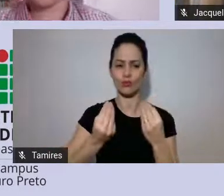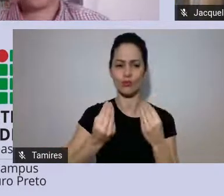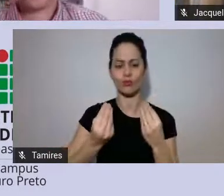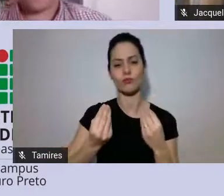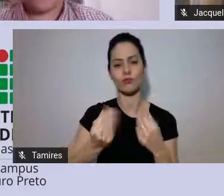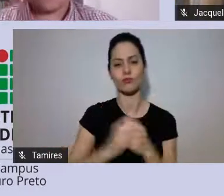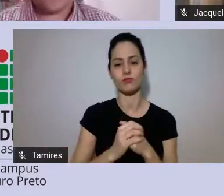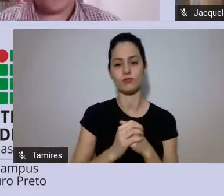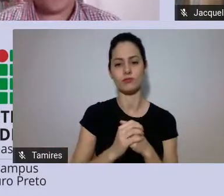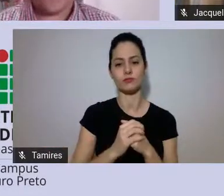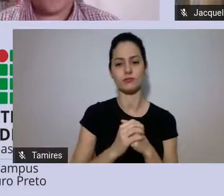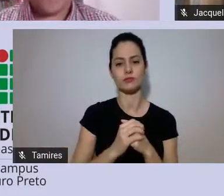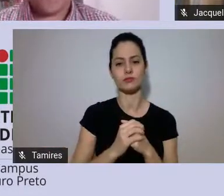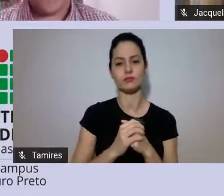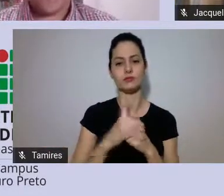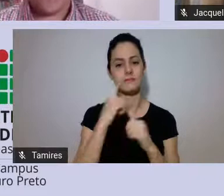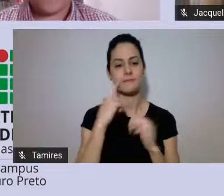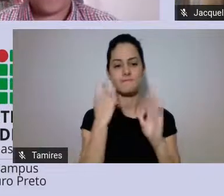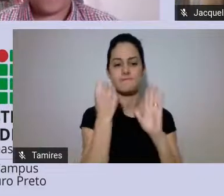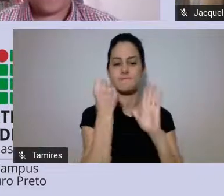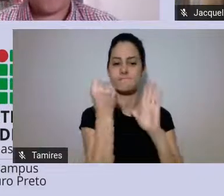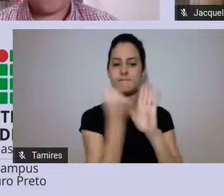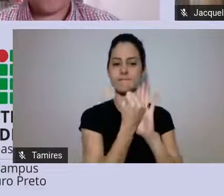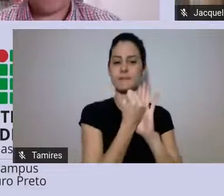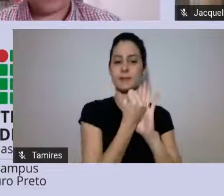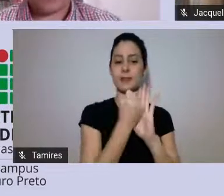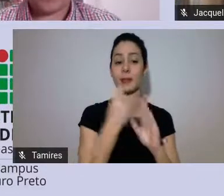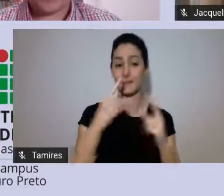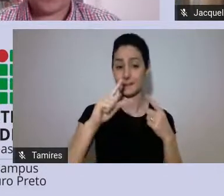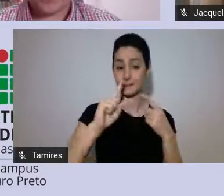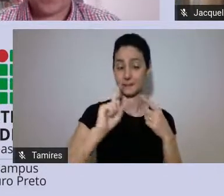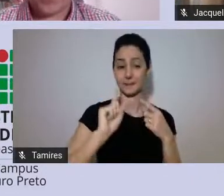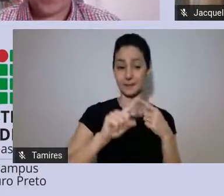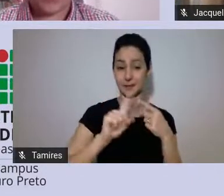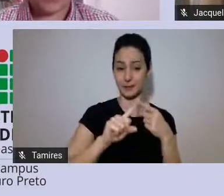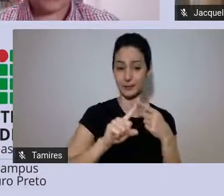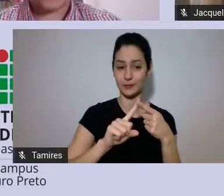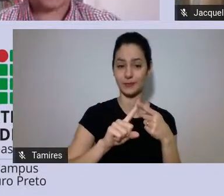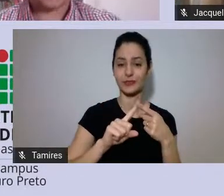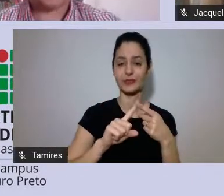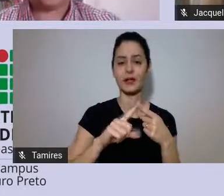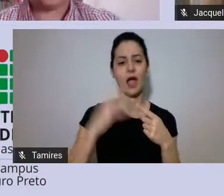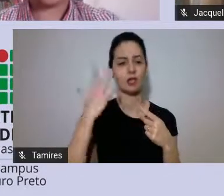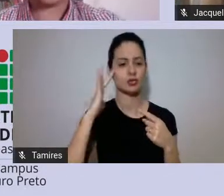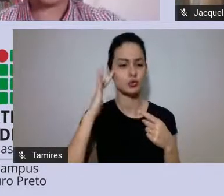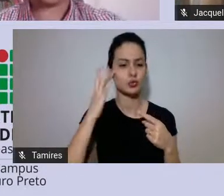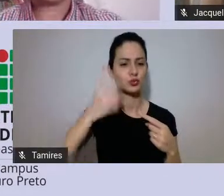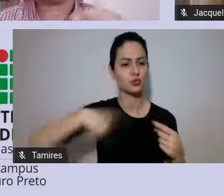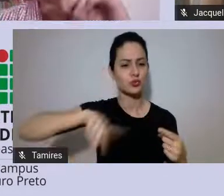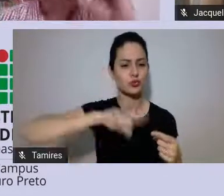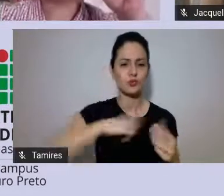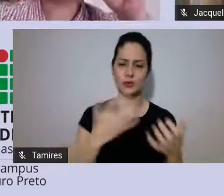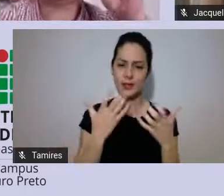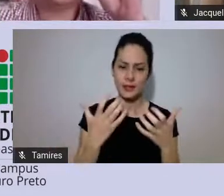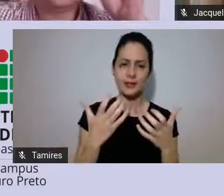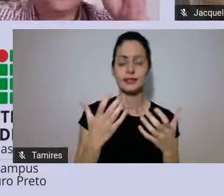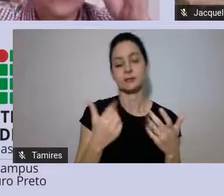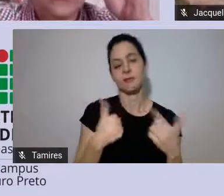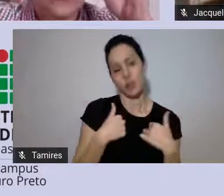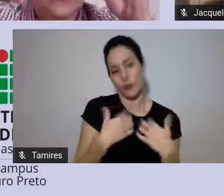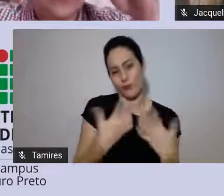esses marcadores. Em primeiro lugar, eu acho que se a gente quer construir, pelo menos eu